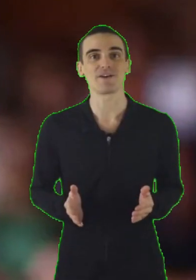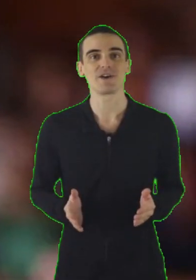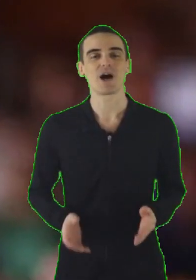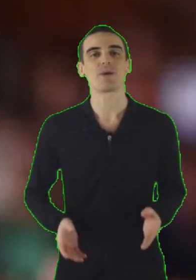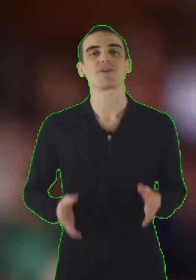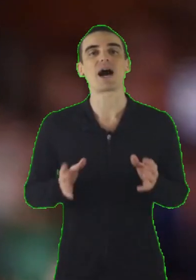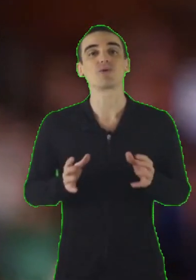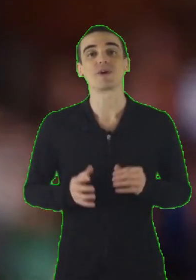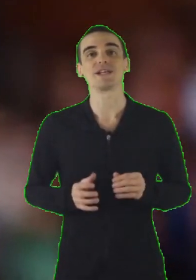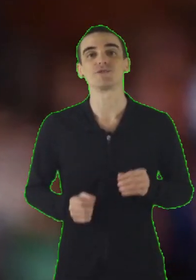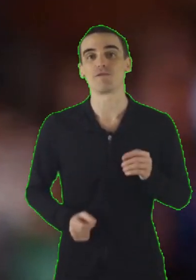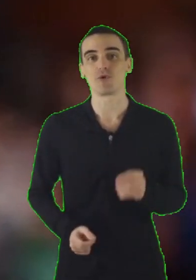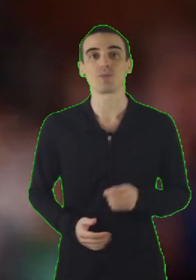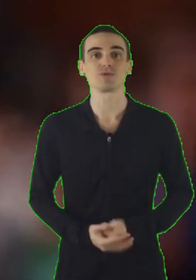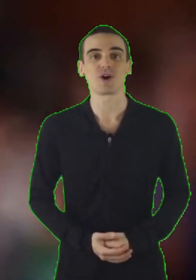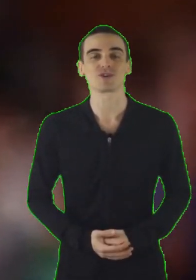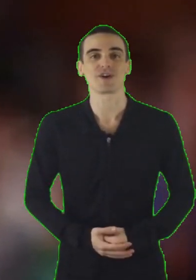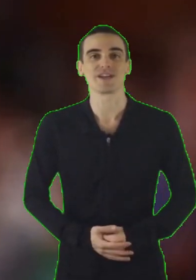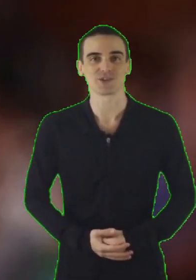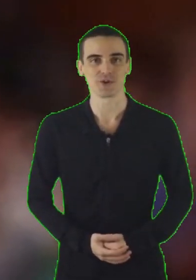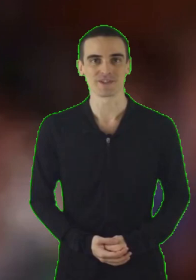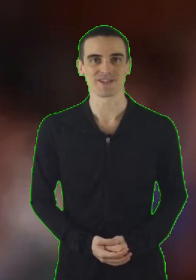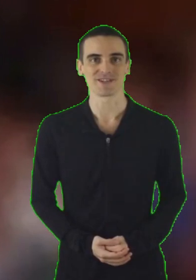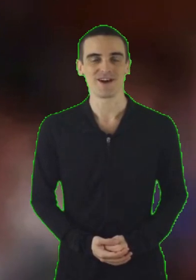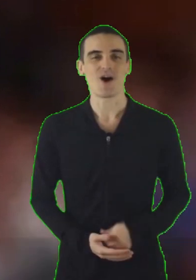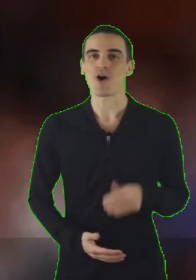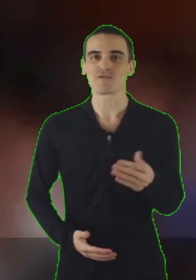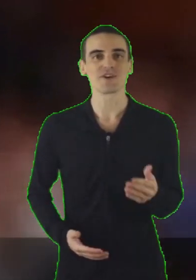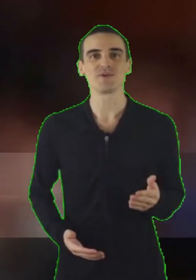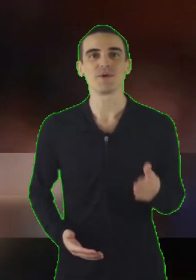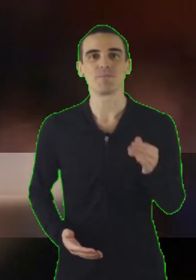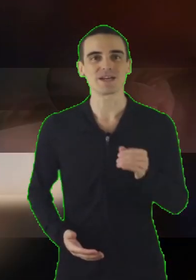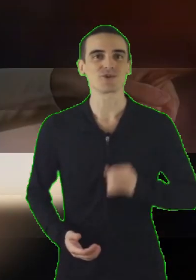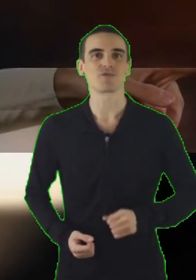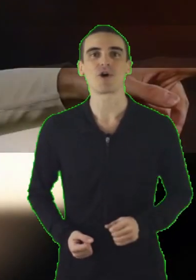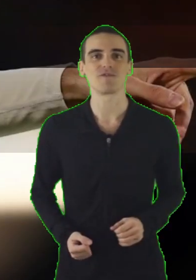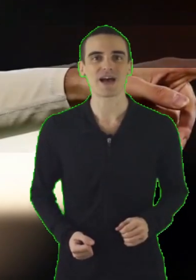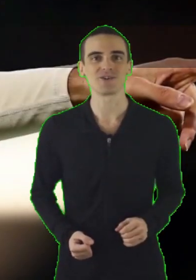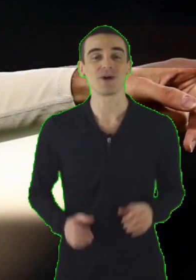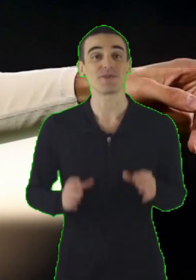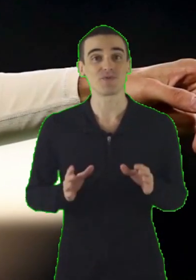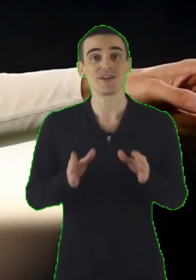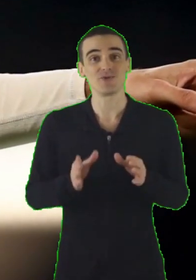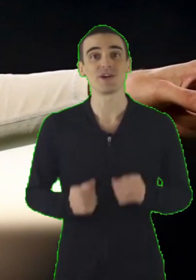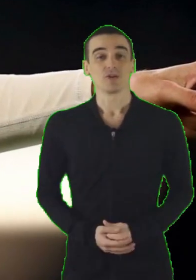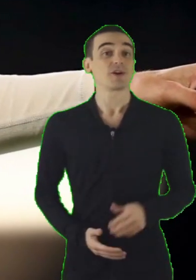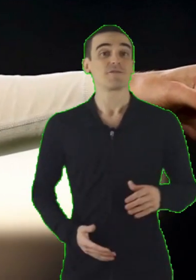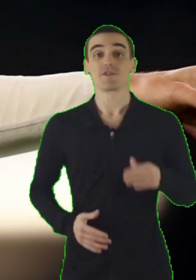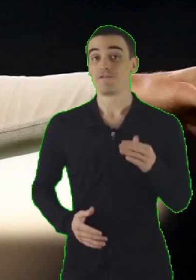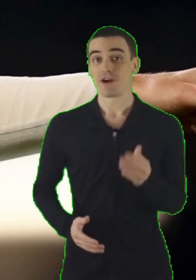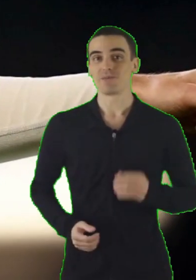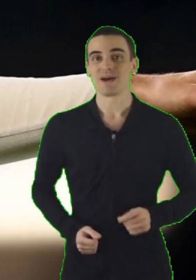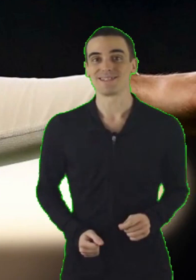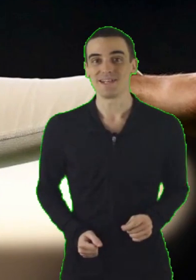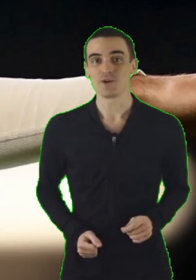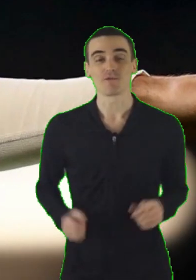vontade do jogador, as negociações entre os clubes e as condições contratuais envolvidas. Apesar disso, a visão de Ronaldo em trazer Andreas